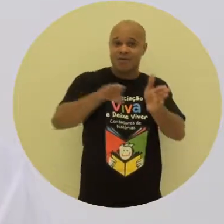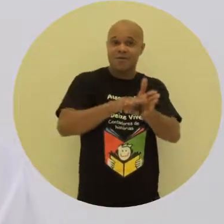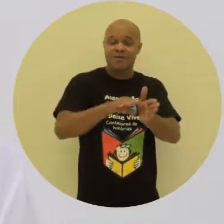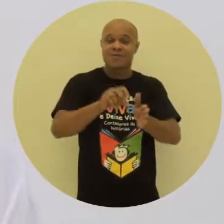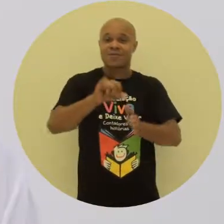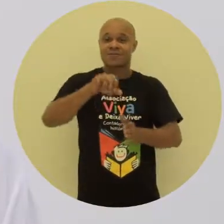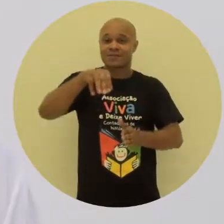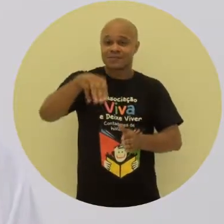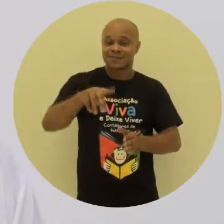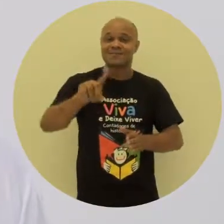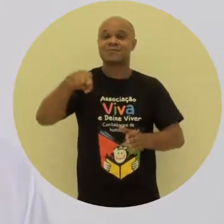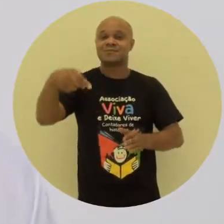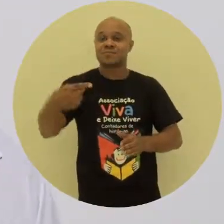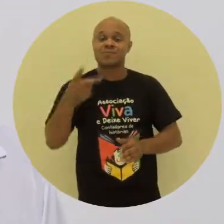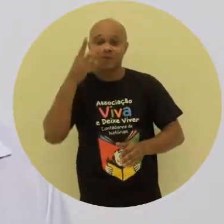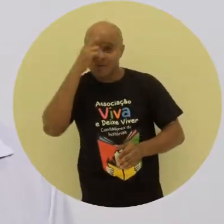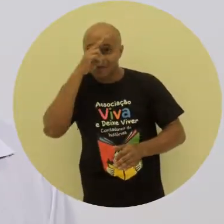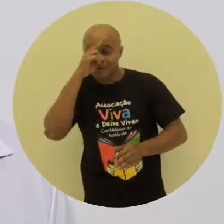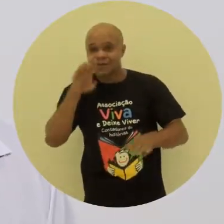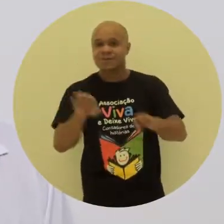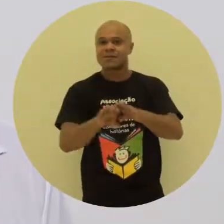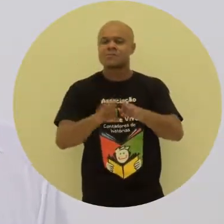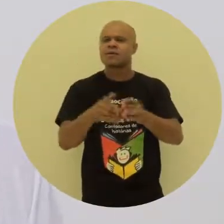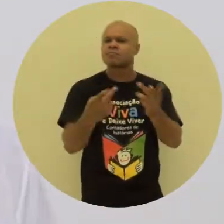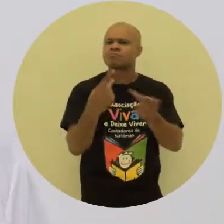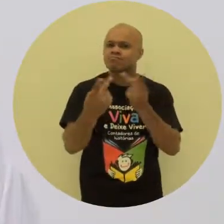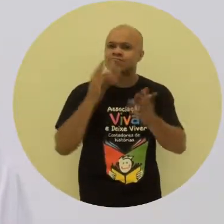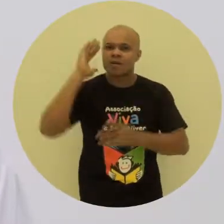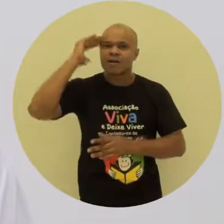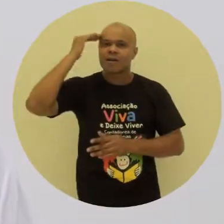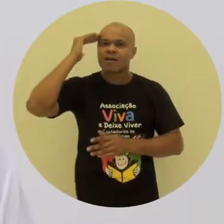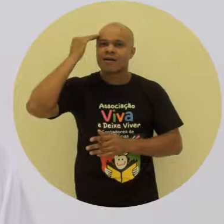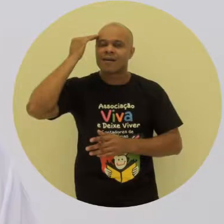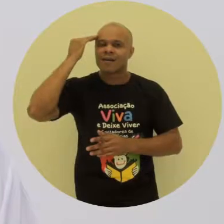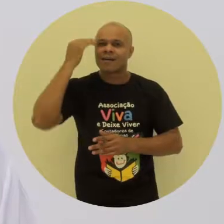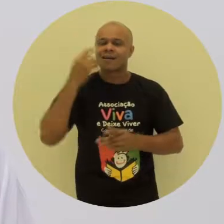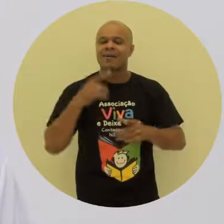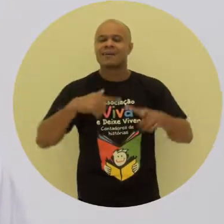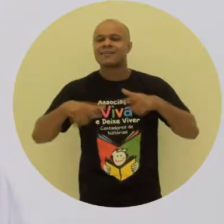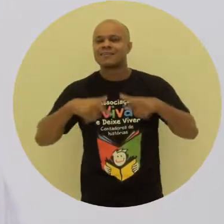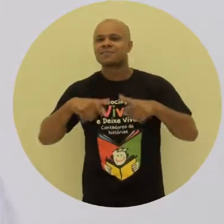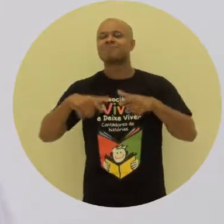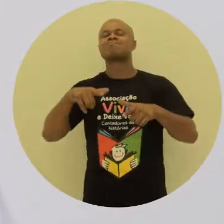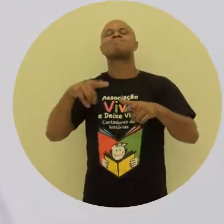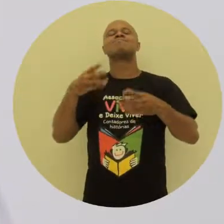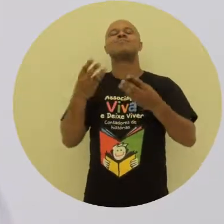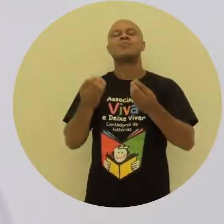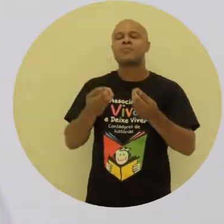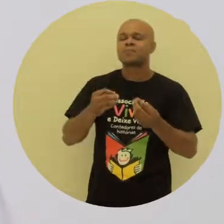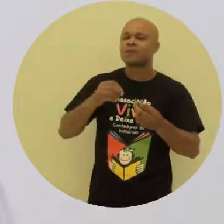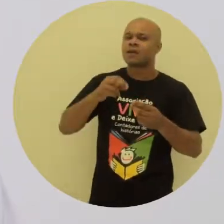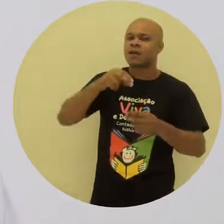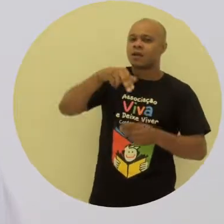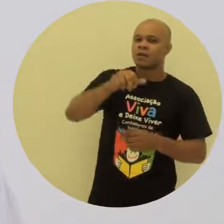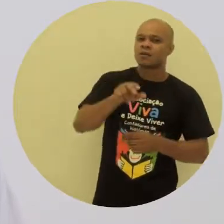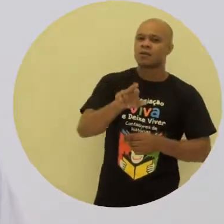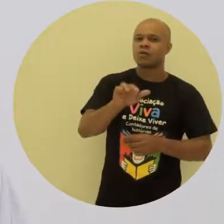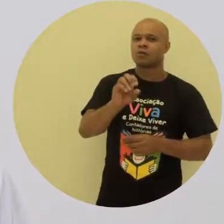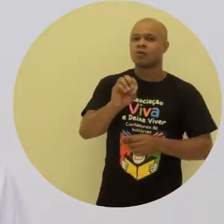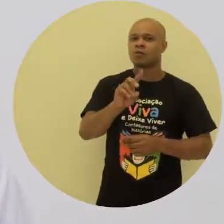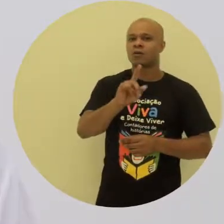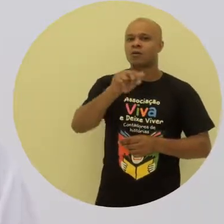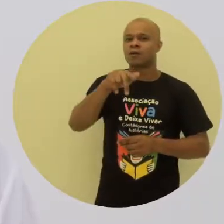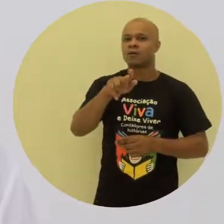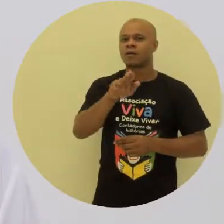sim gigantesco para a sua história. Vamos entender também que a gente trabalha muito a neurolinguística e a